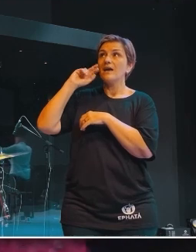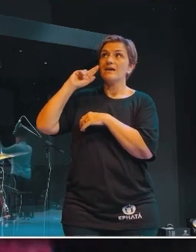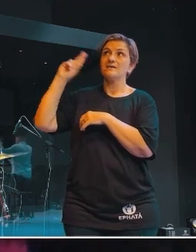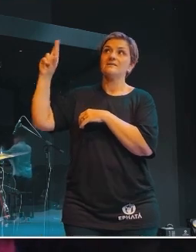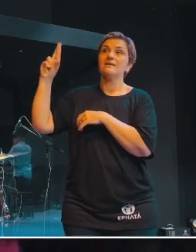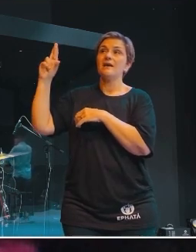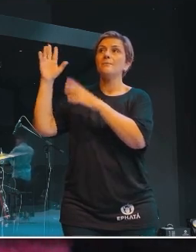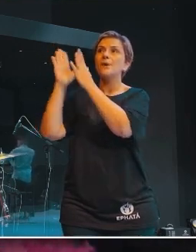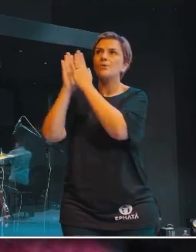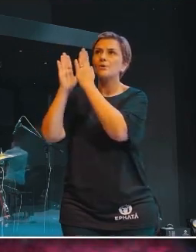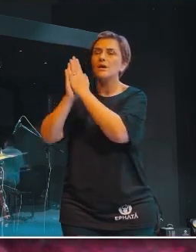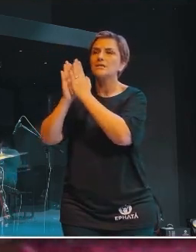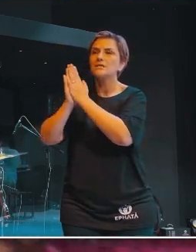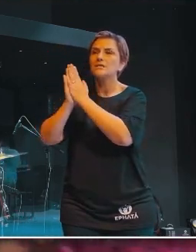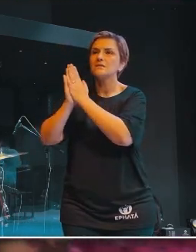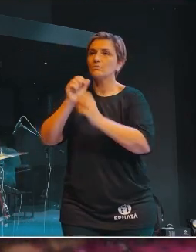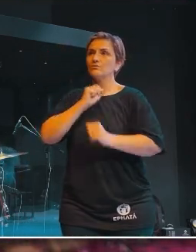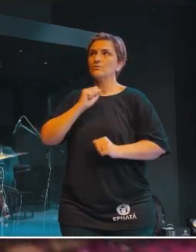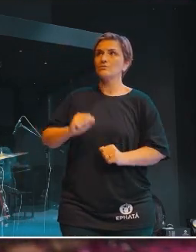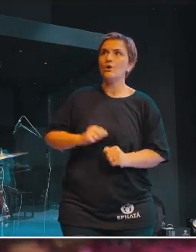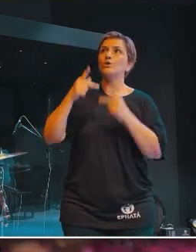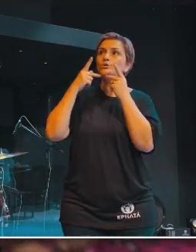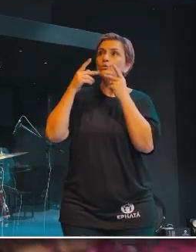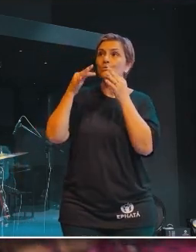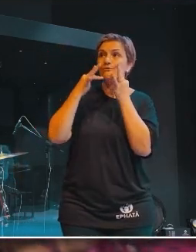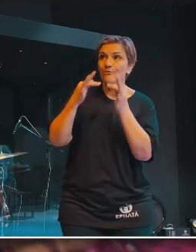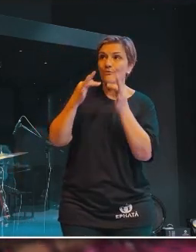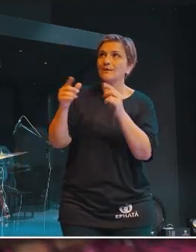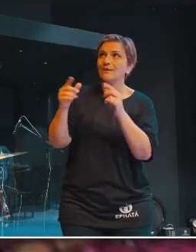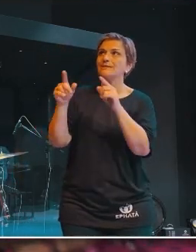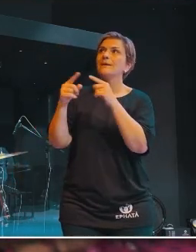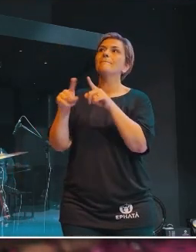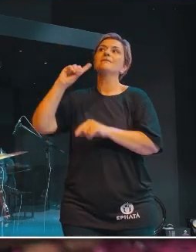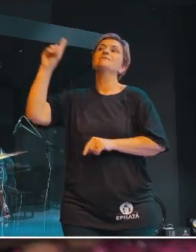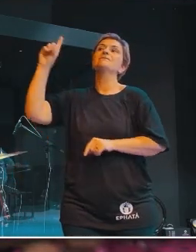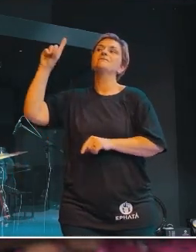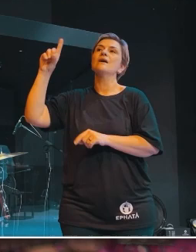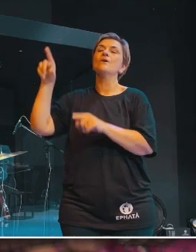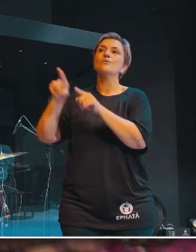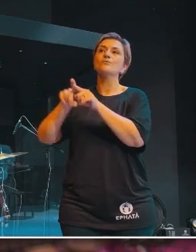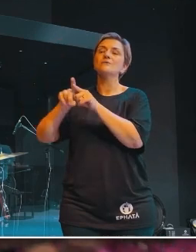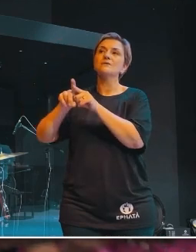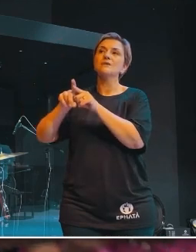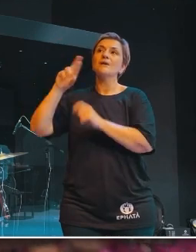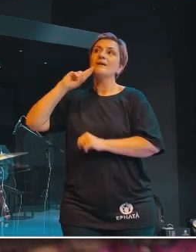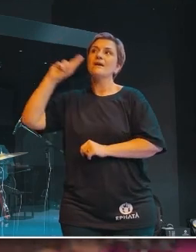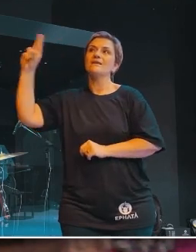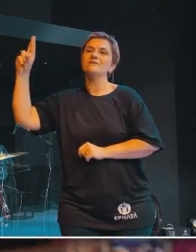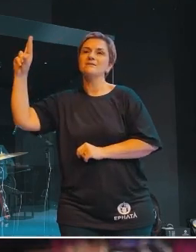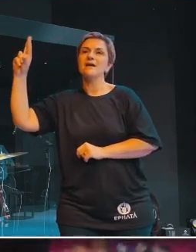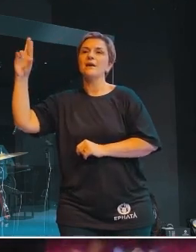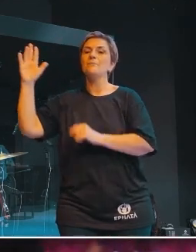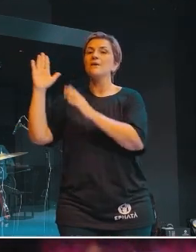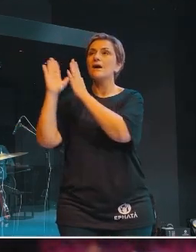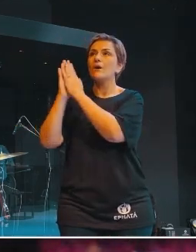do sacerdote, mas Deus ouve também a oração da congregação.